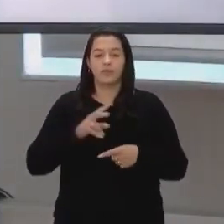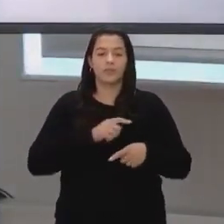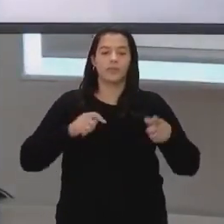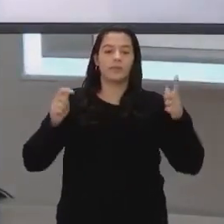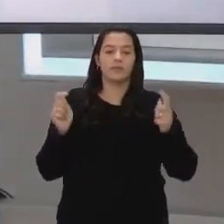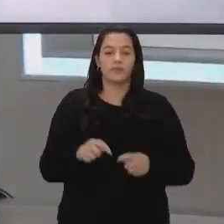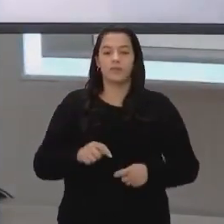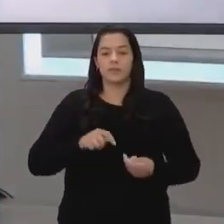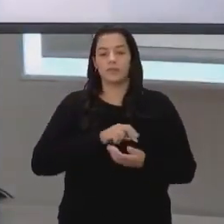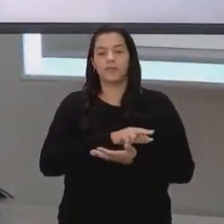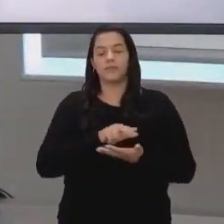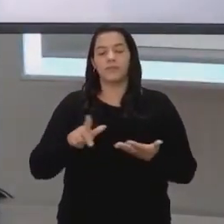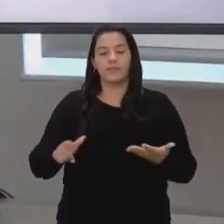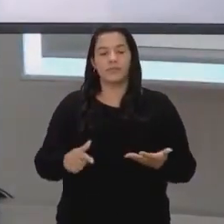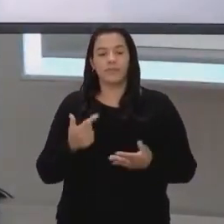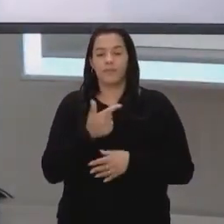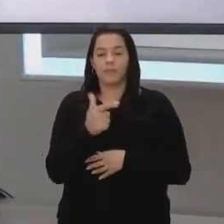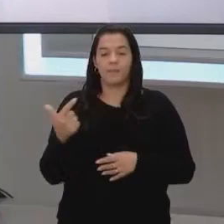momento,